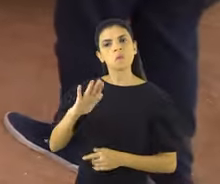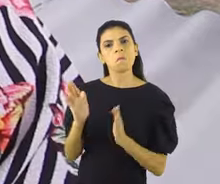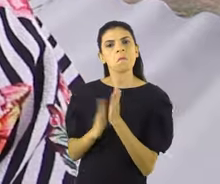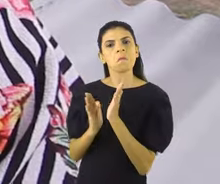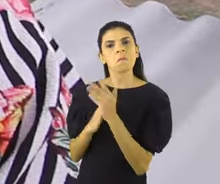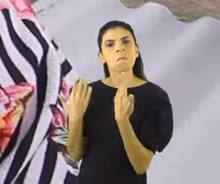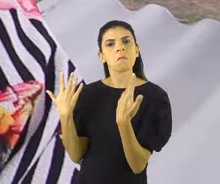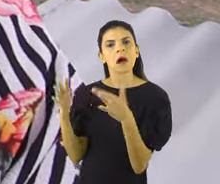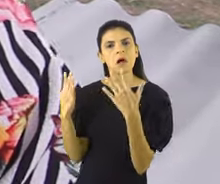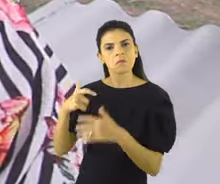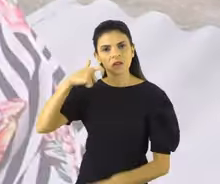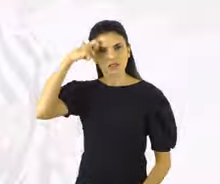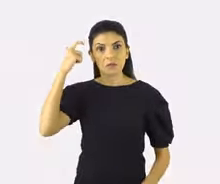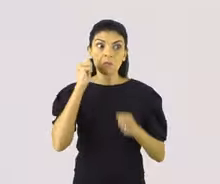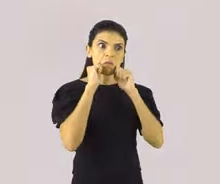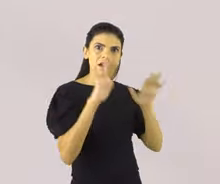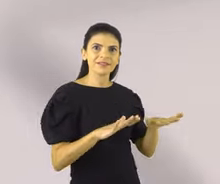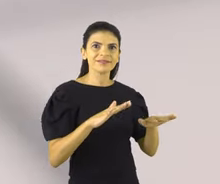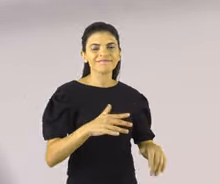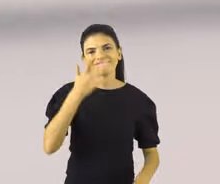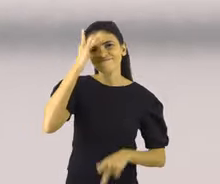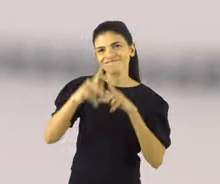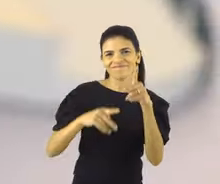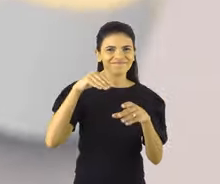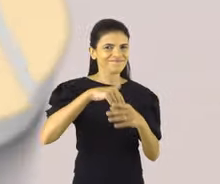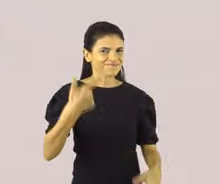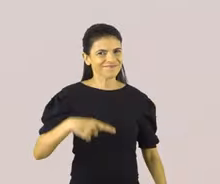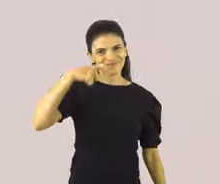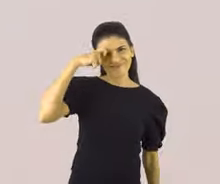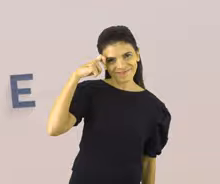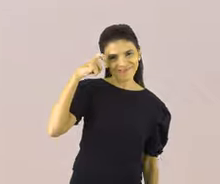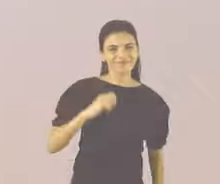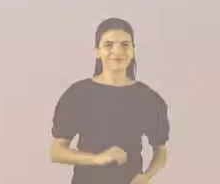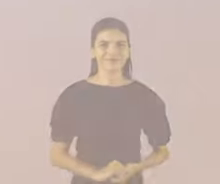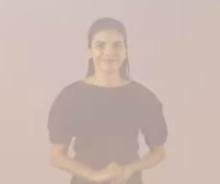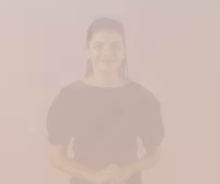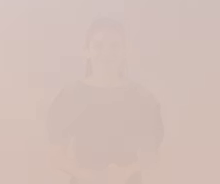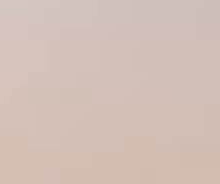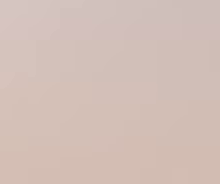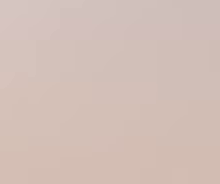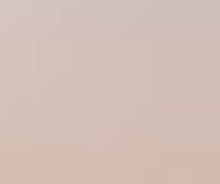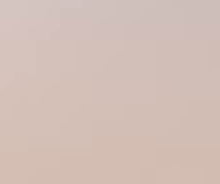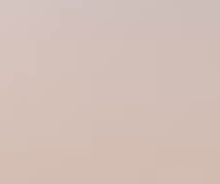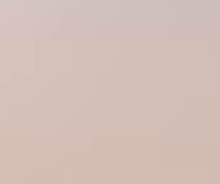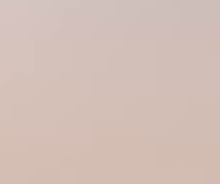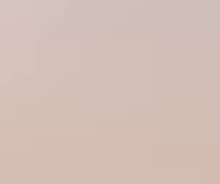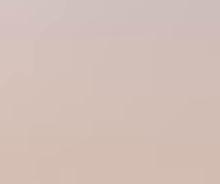parabéns. É uma bênção. Nossa, gente, tá gostando, é Rogério de novo!